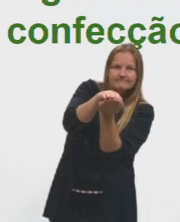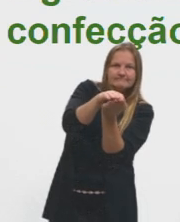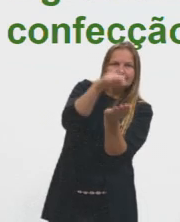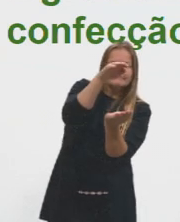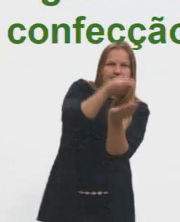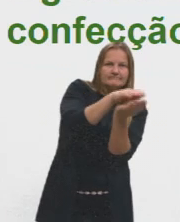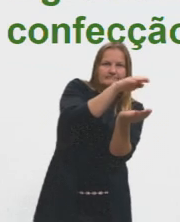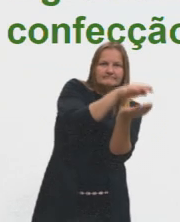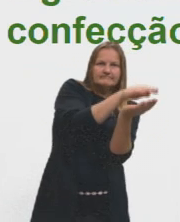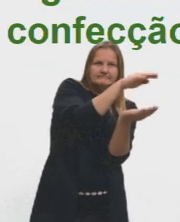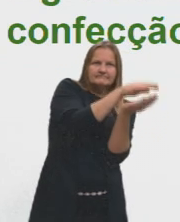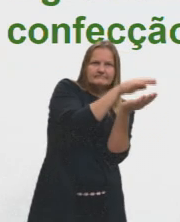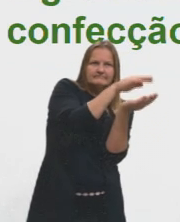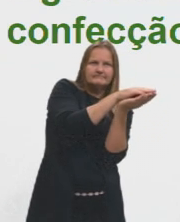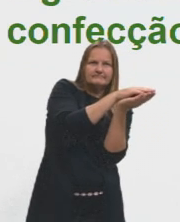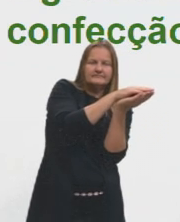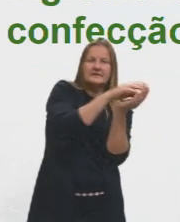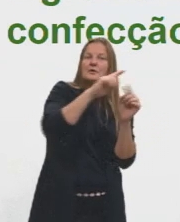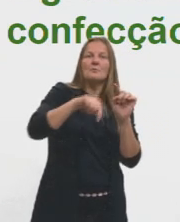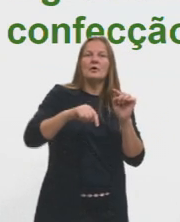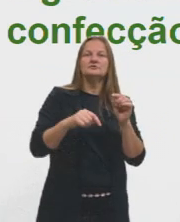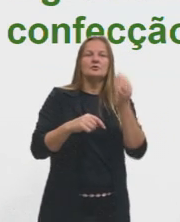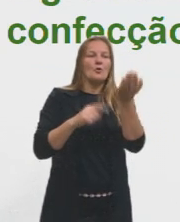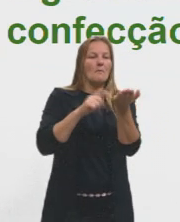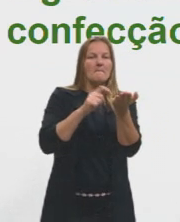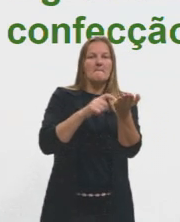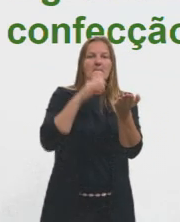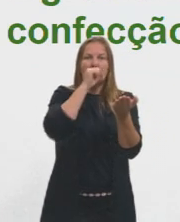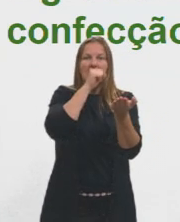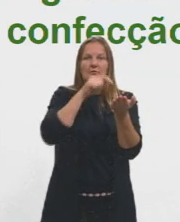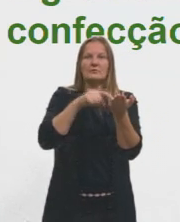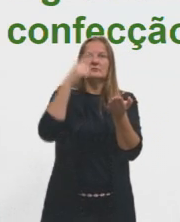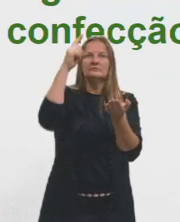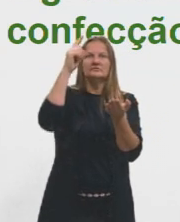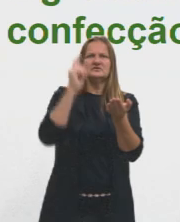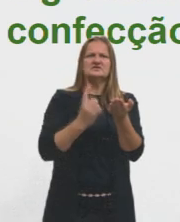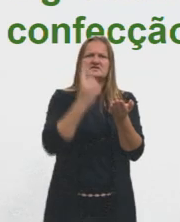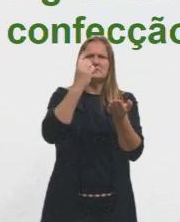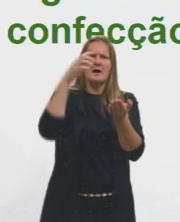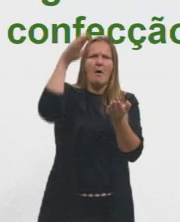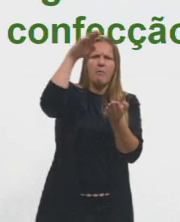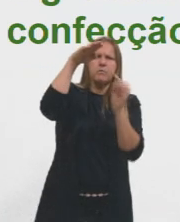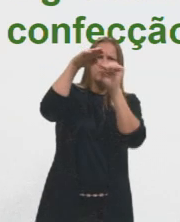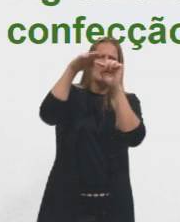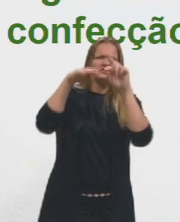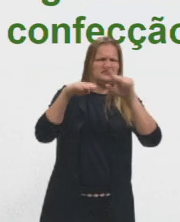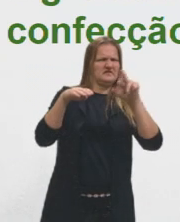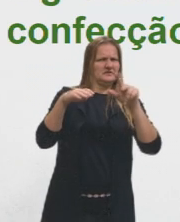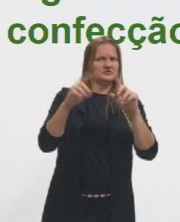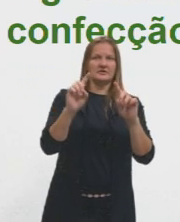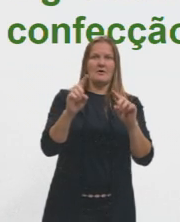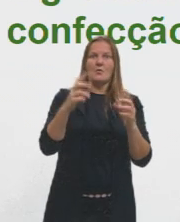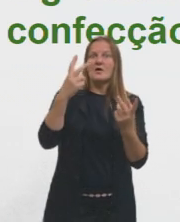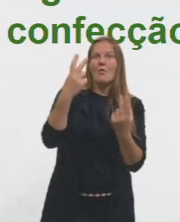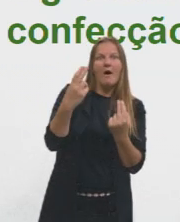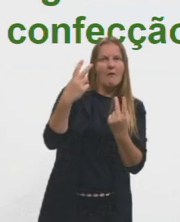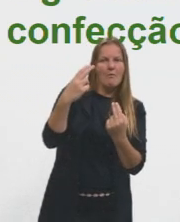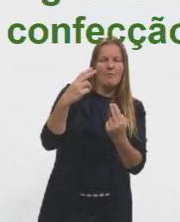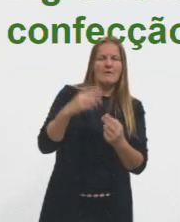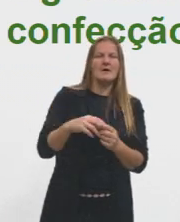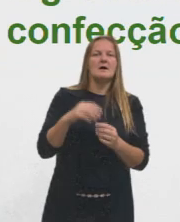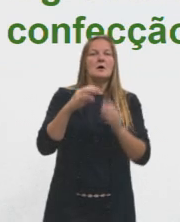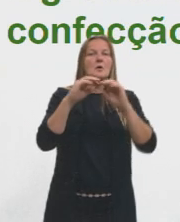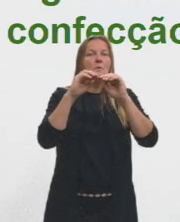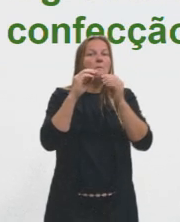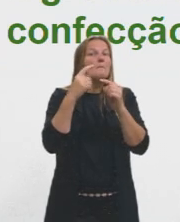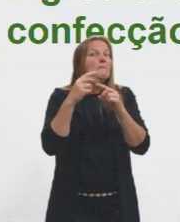esse mesmo pão eu não vou colocar um pão em cima um pão diferente embaixo eu vou usar o mesmo pão é mesmo Essência por isso que